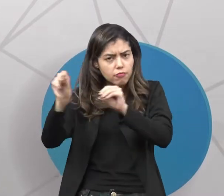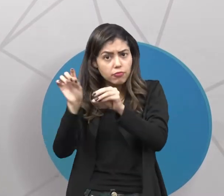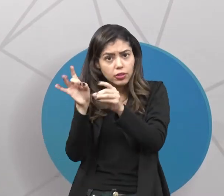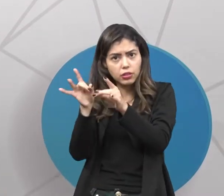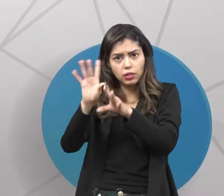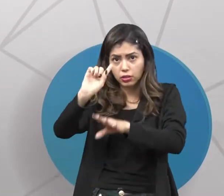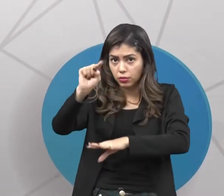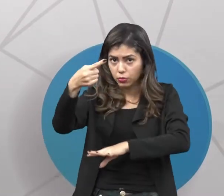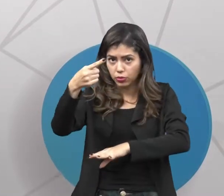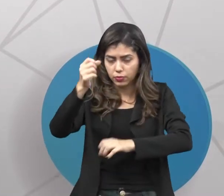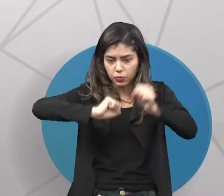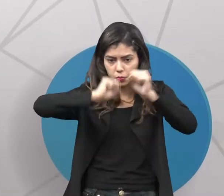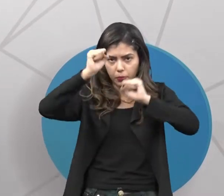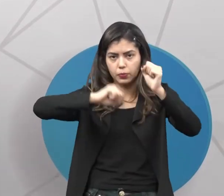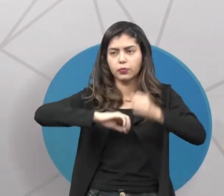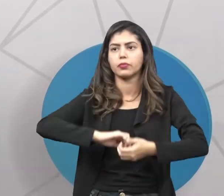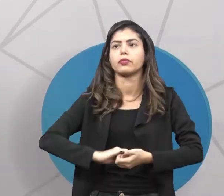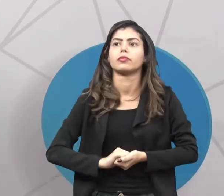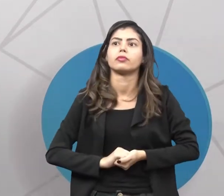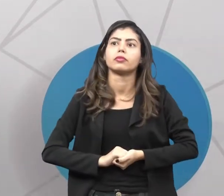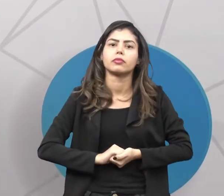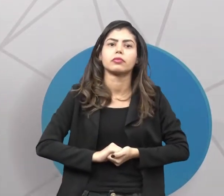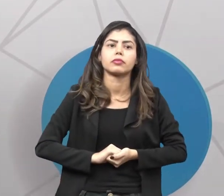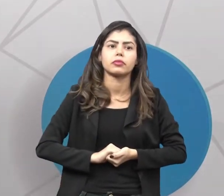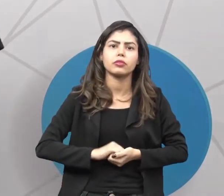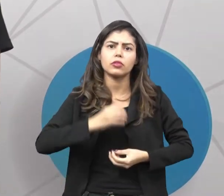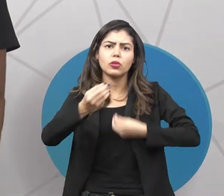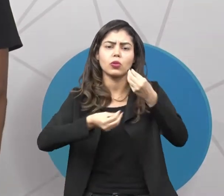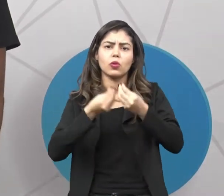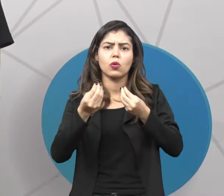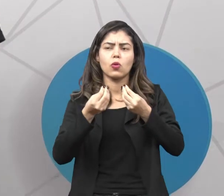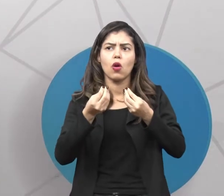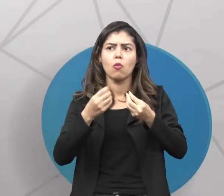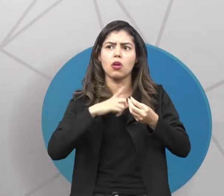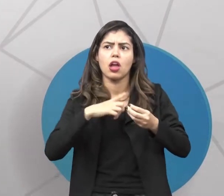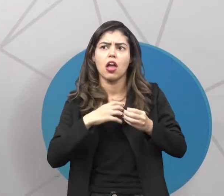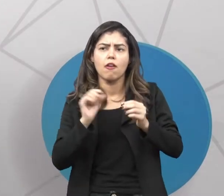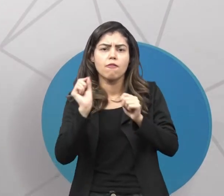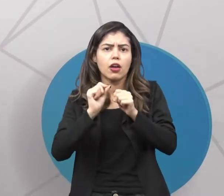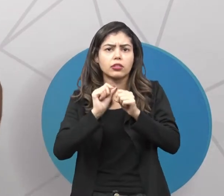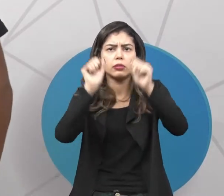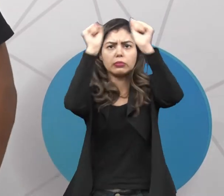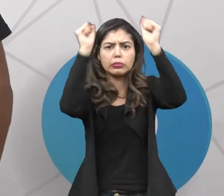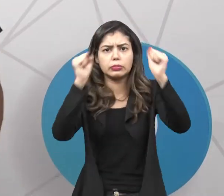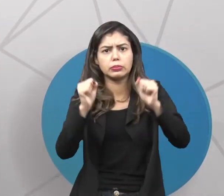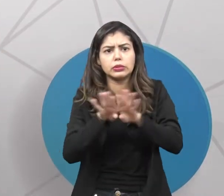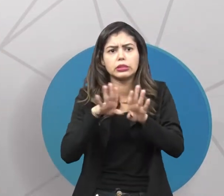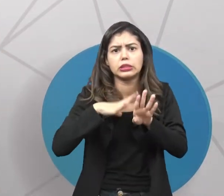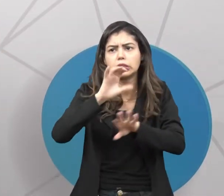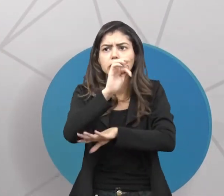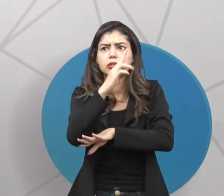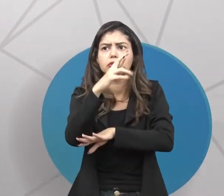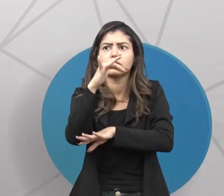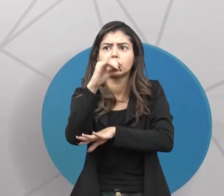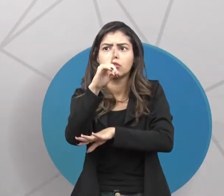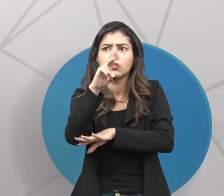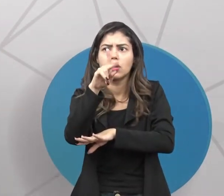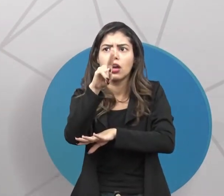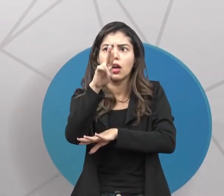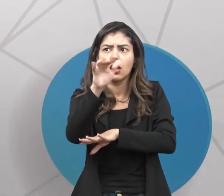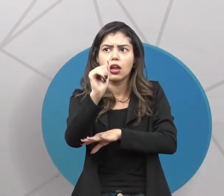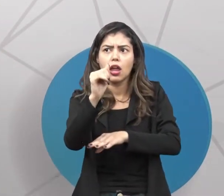de agroindústria. Como que é a estrutura fundiária no Brasil? Tá? A nossa estrutura fundiária, ela